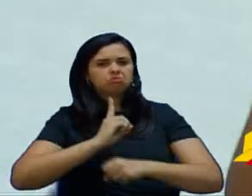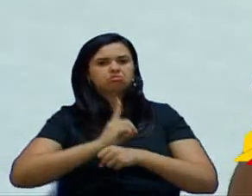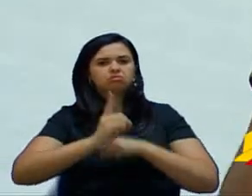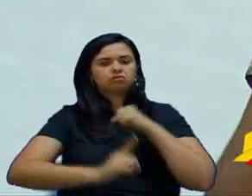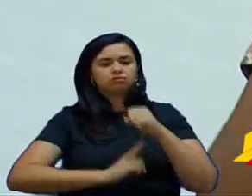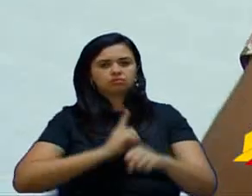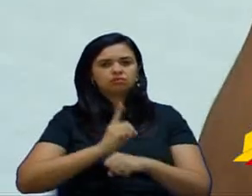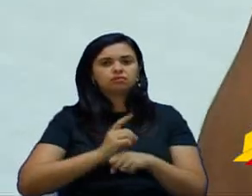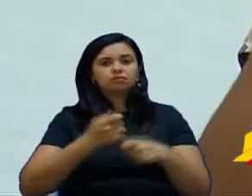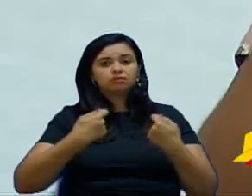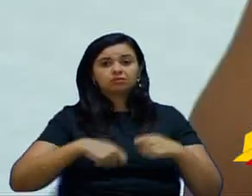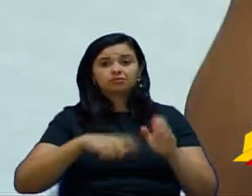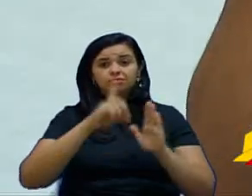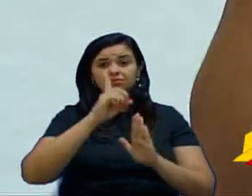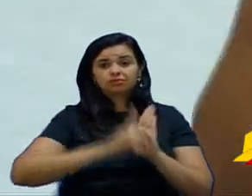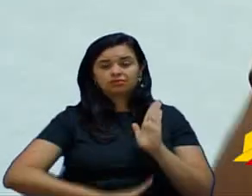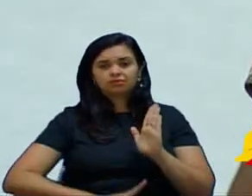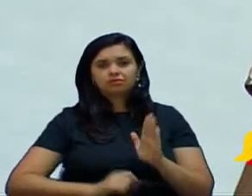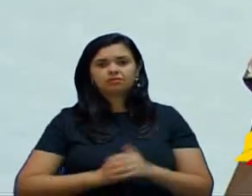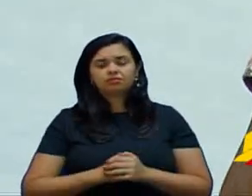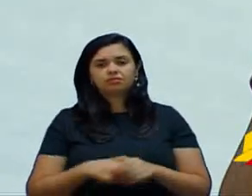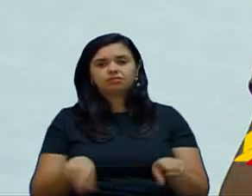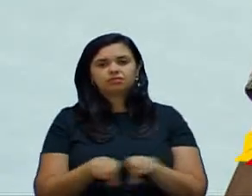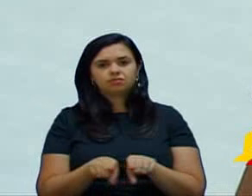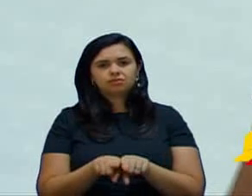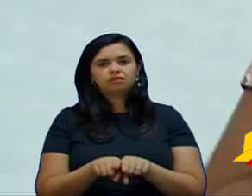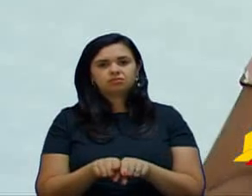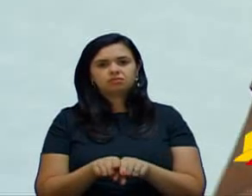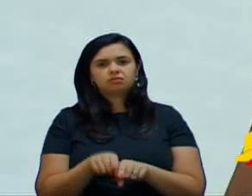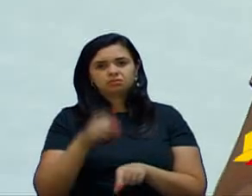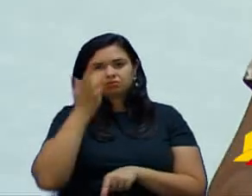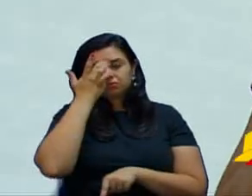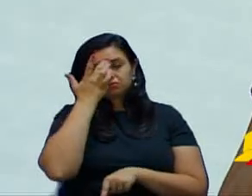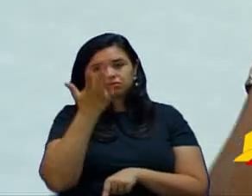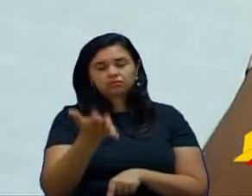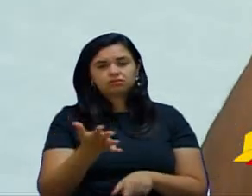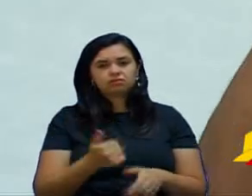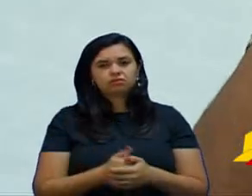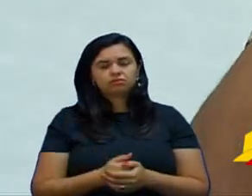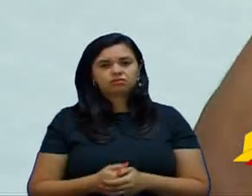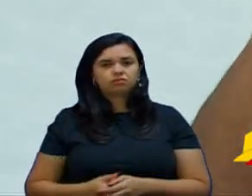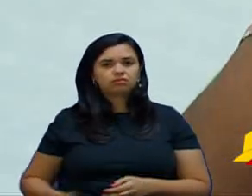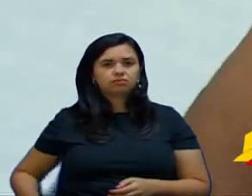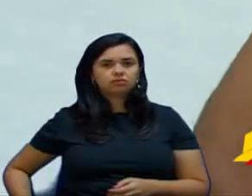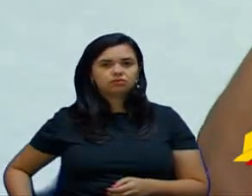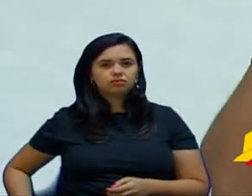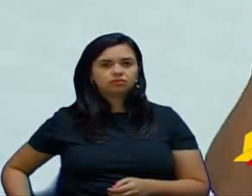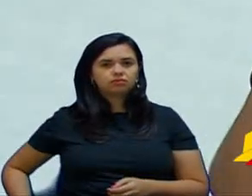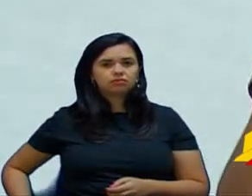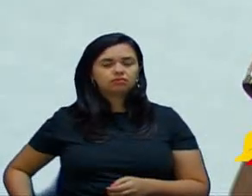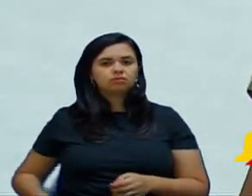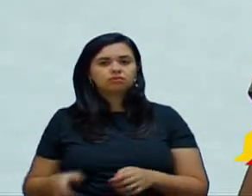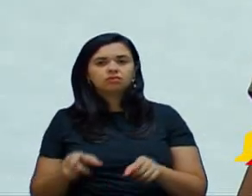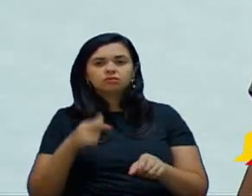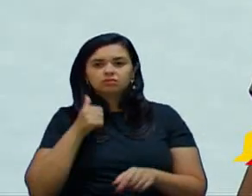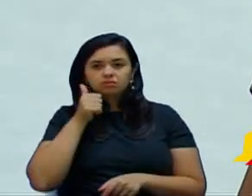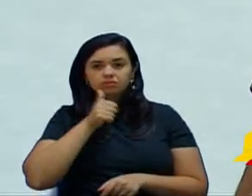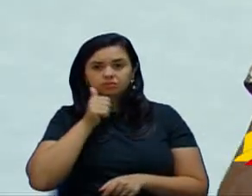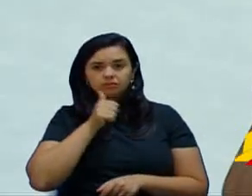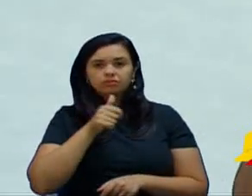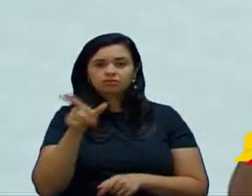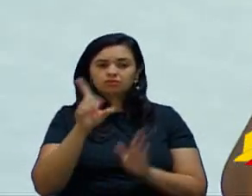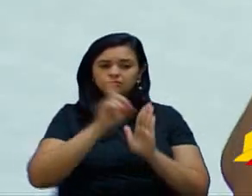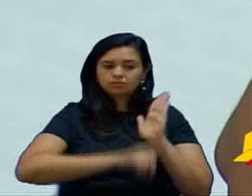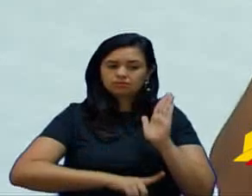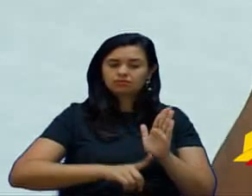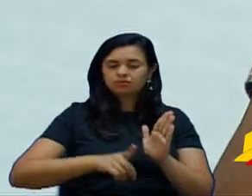esse direito, que ela tenha esse caminho mais facilitado. É importante que o direito dela seja prevalecido e